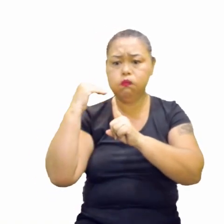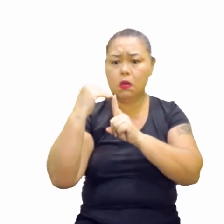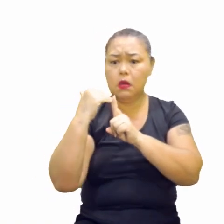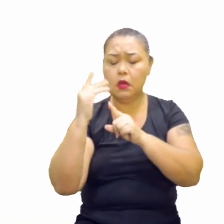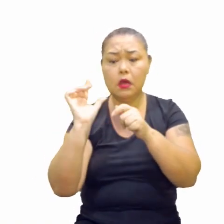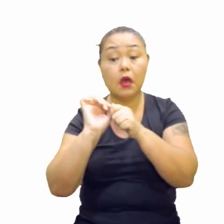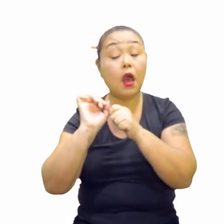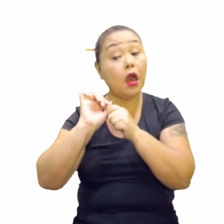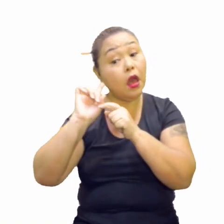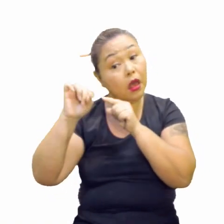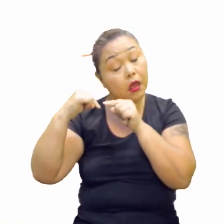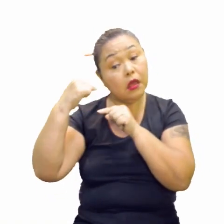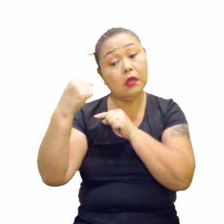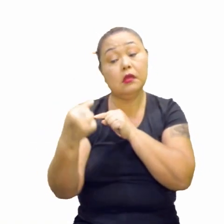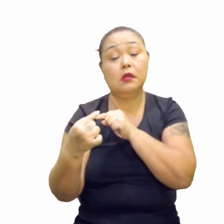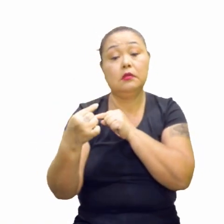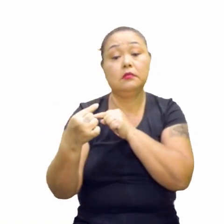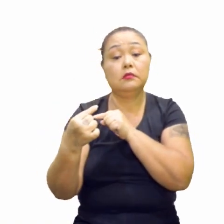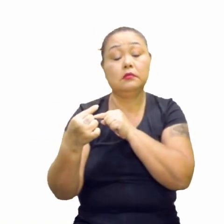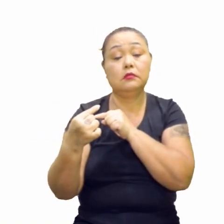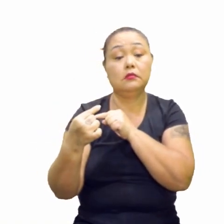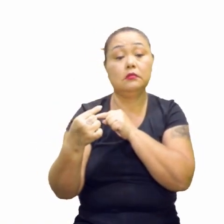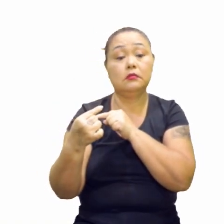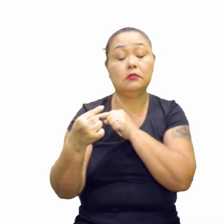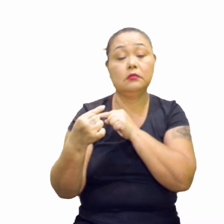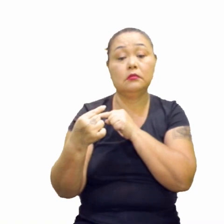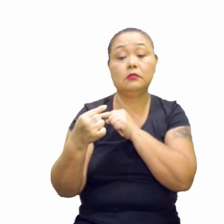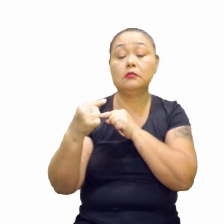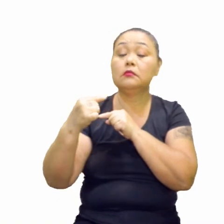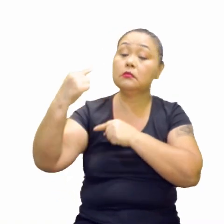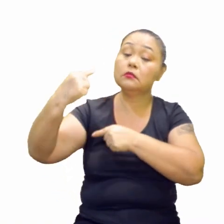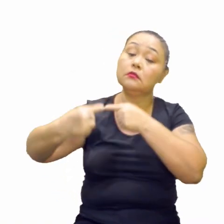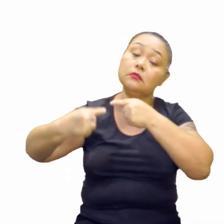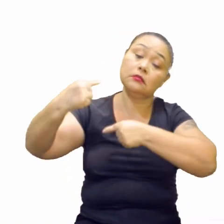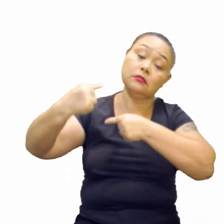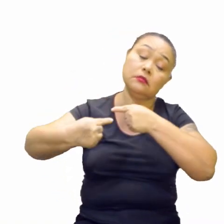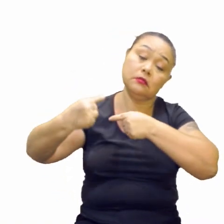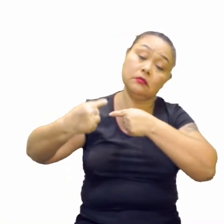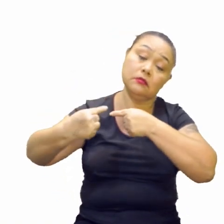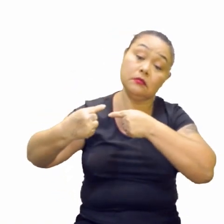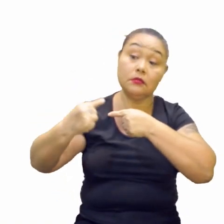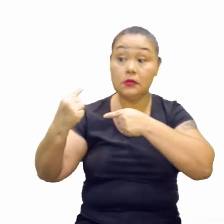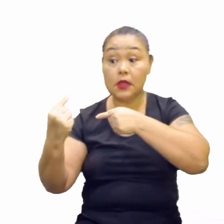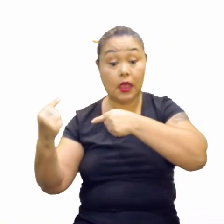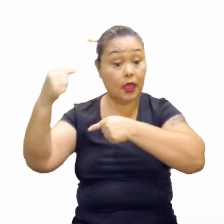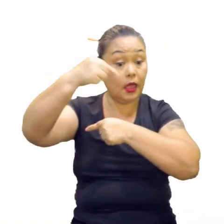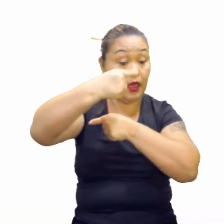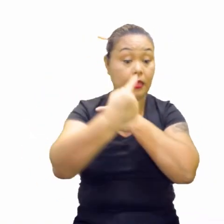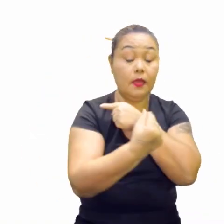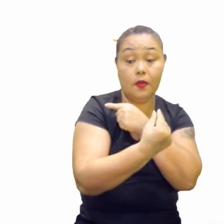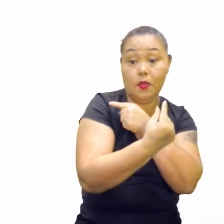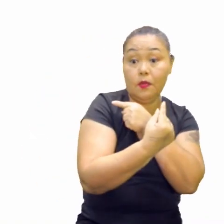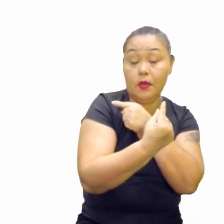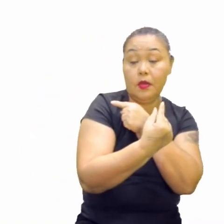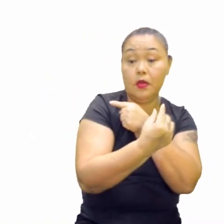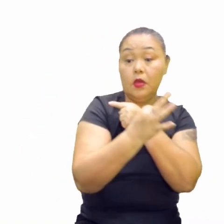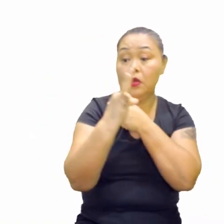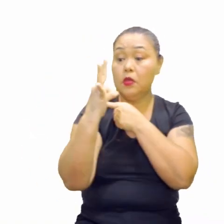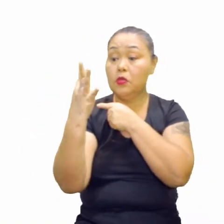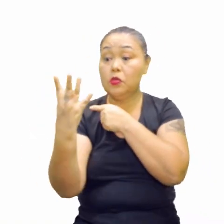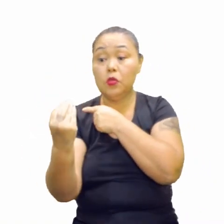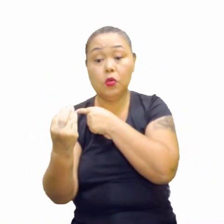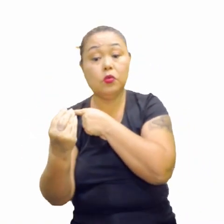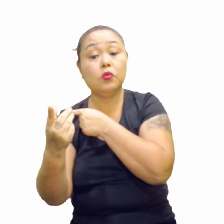reflexo da política que cai na economia. Todo mundo paga com isso. O